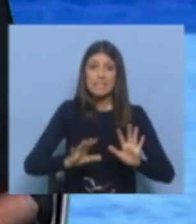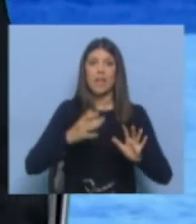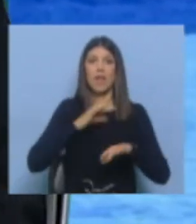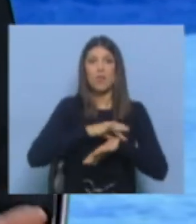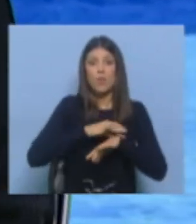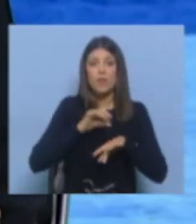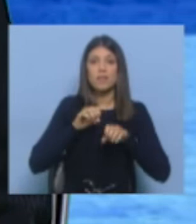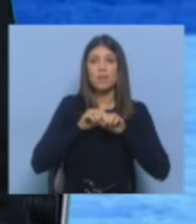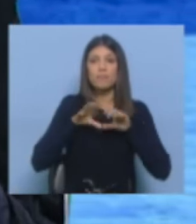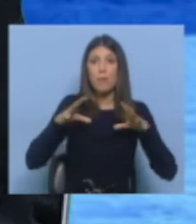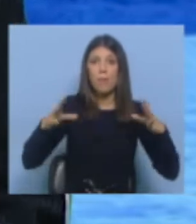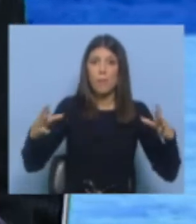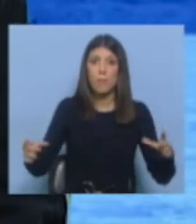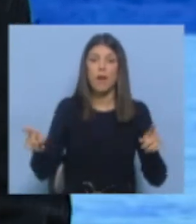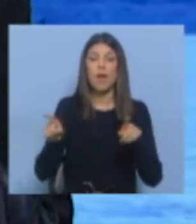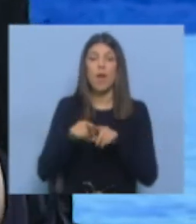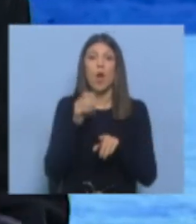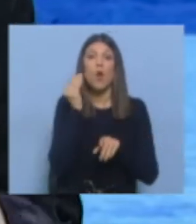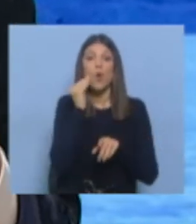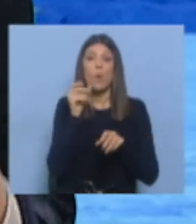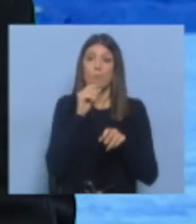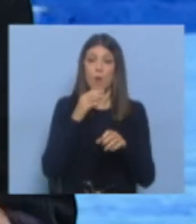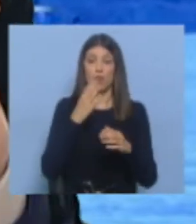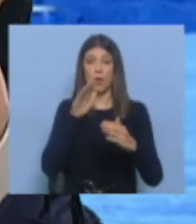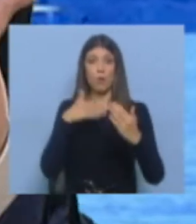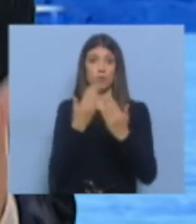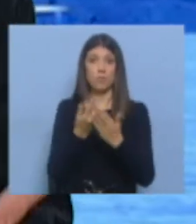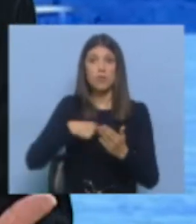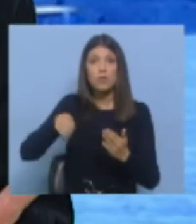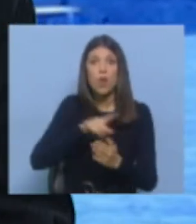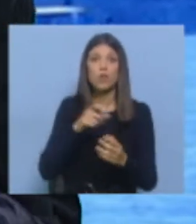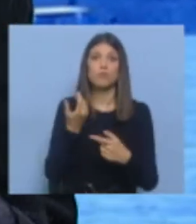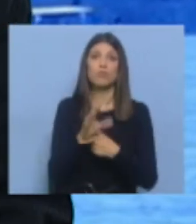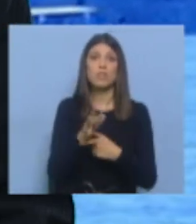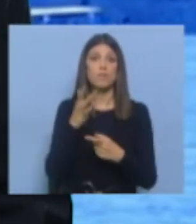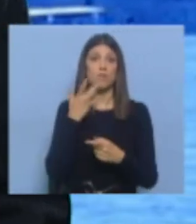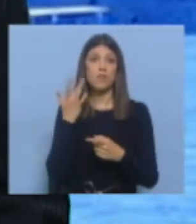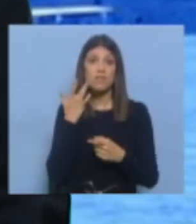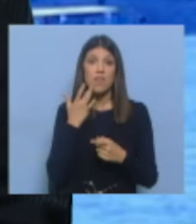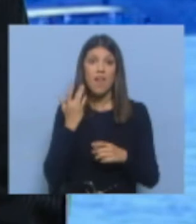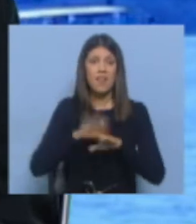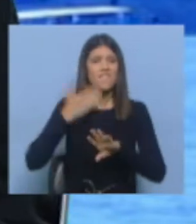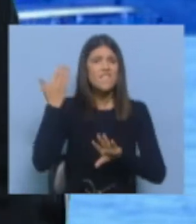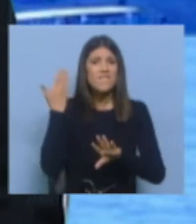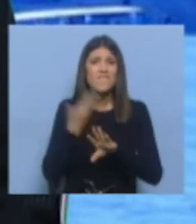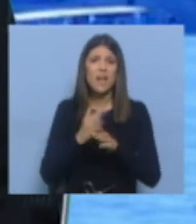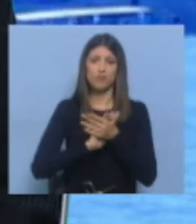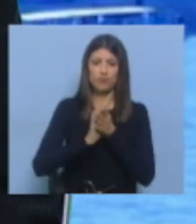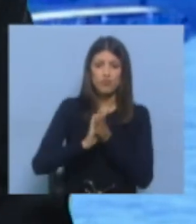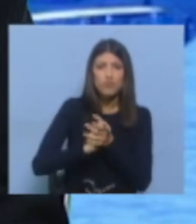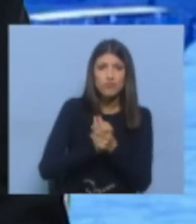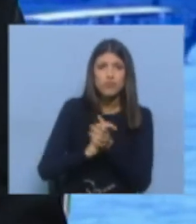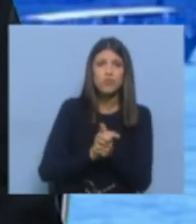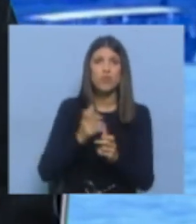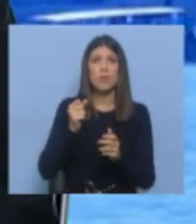comportamento. E o nosso comportamento passa não só pelas medidas de higiene reforçadas, como por não levarmos a brincar a